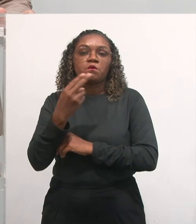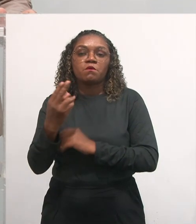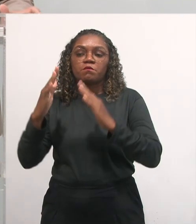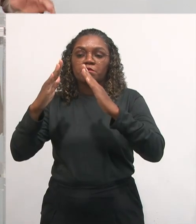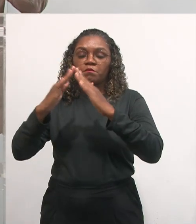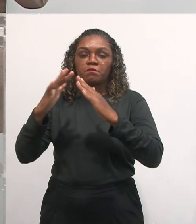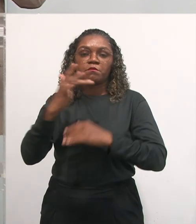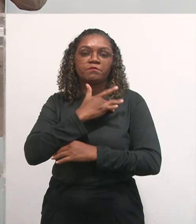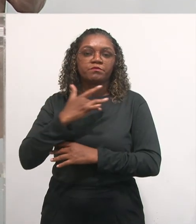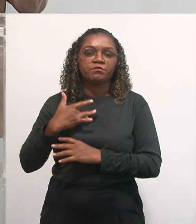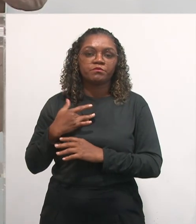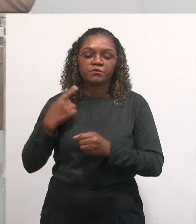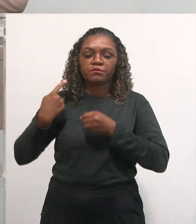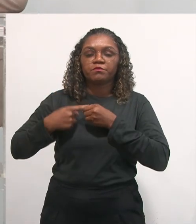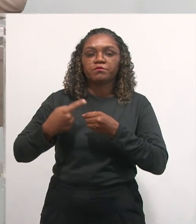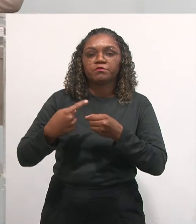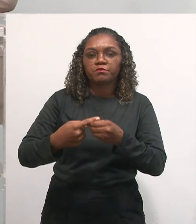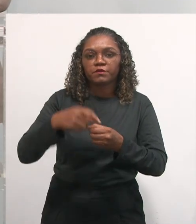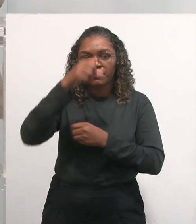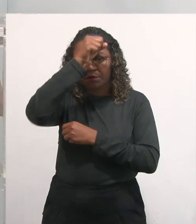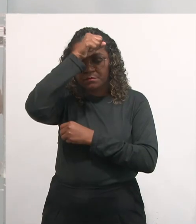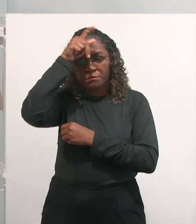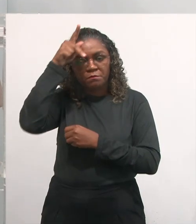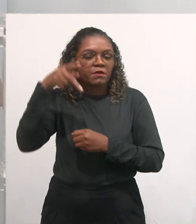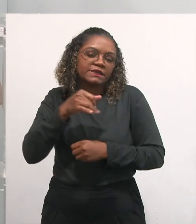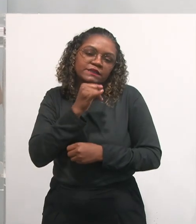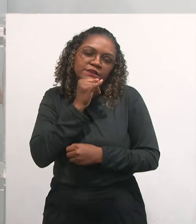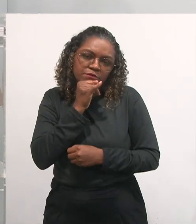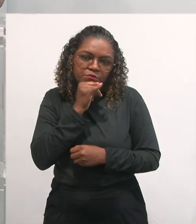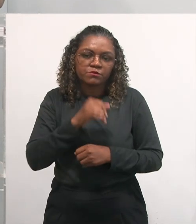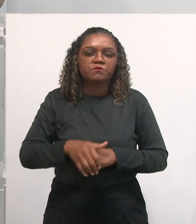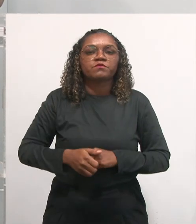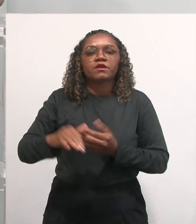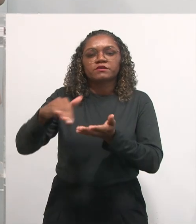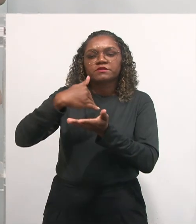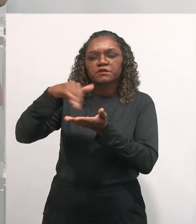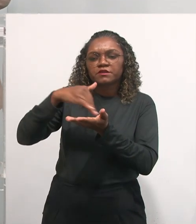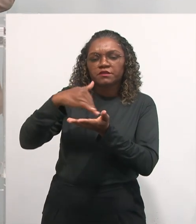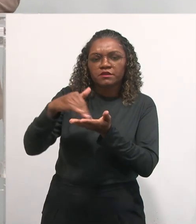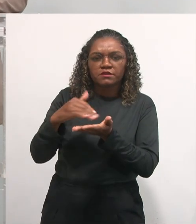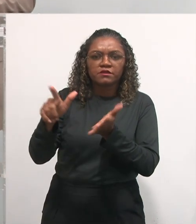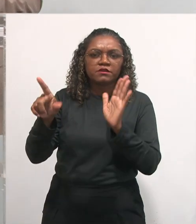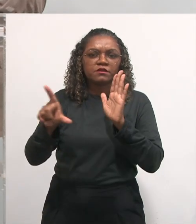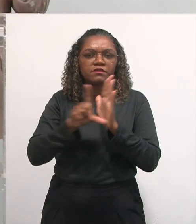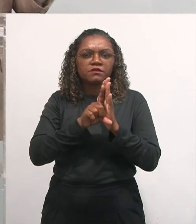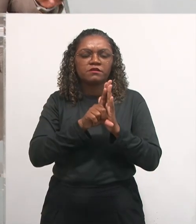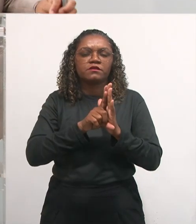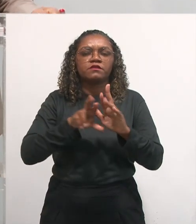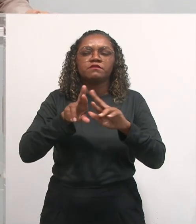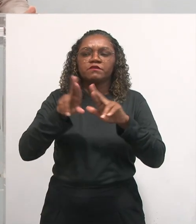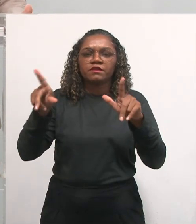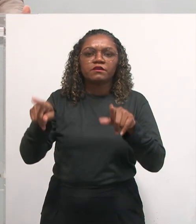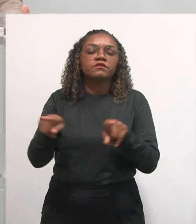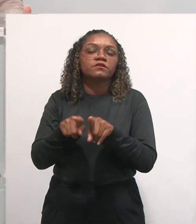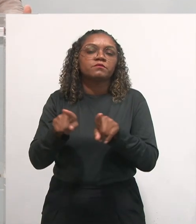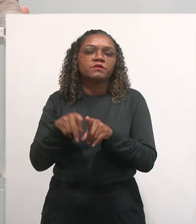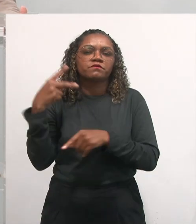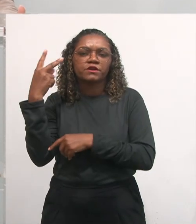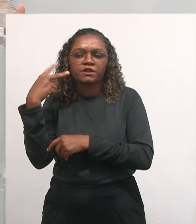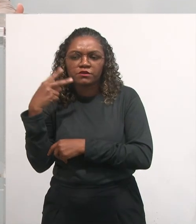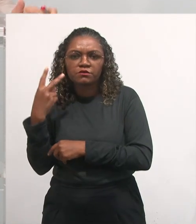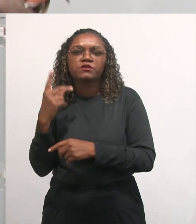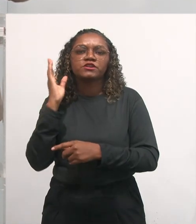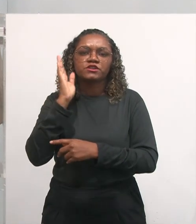Então você estava estudando lá a legislação do município, a secretaria tem uma nova legislação, os vereadores aprovaram uma nova